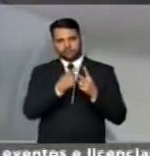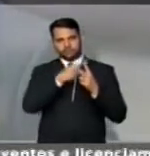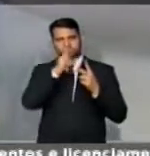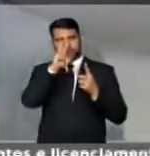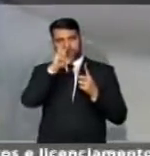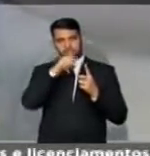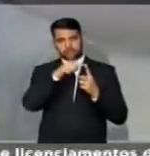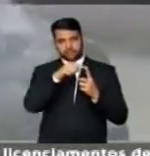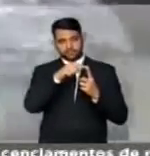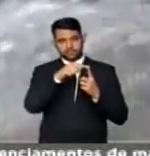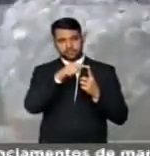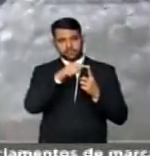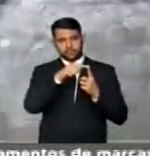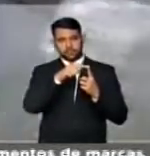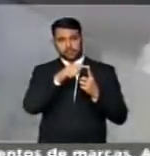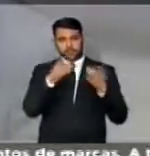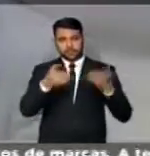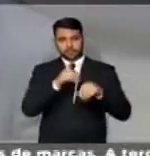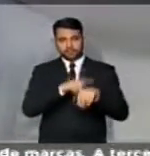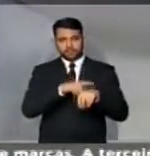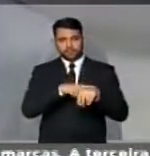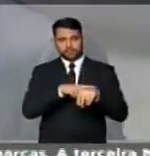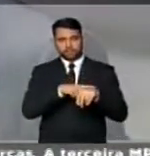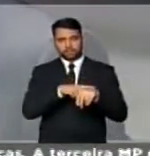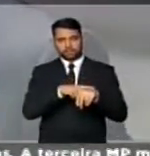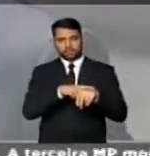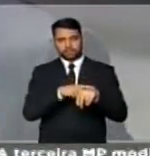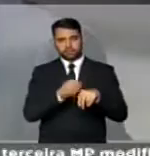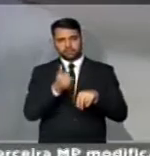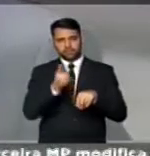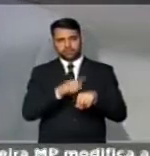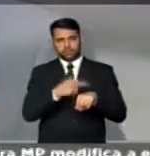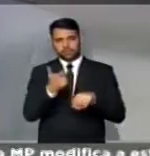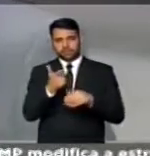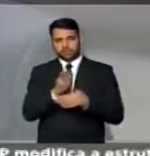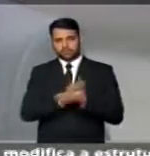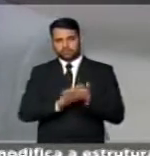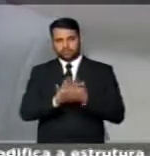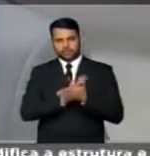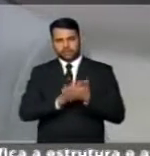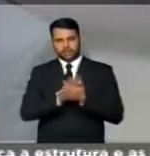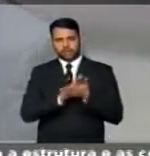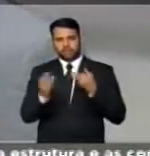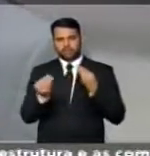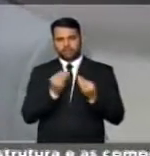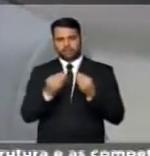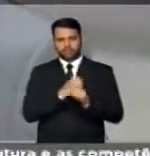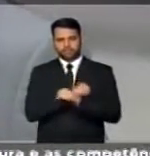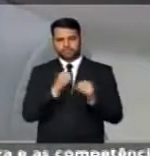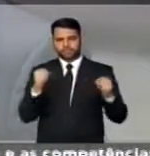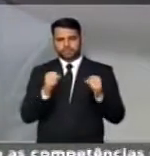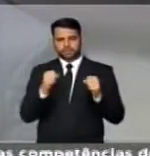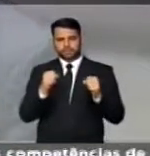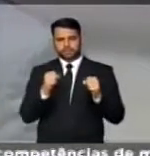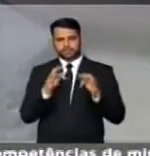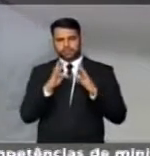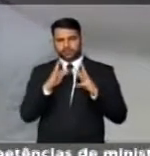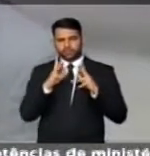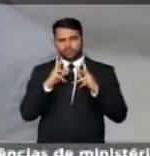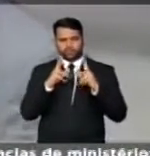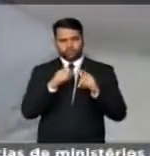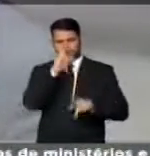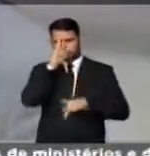deles, nesse momento, pelo pouco tempo. Não há mais qualquer possibilidade, e todos